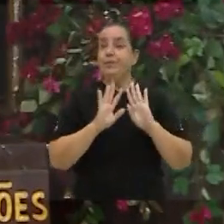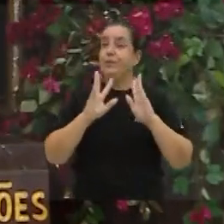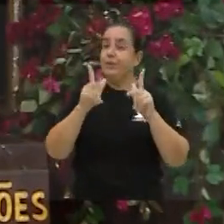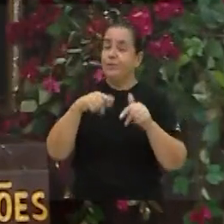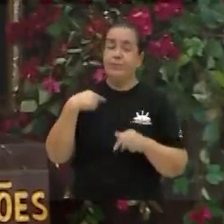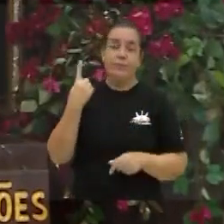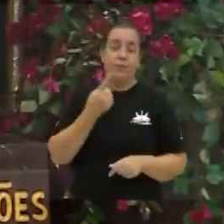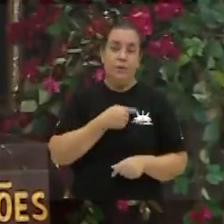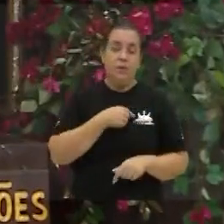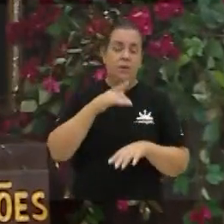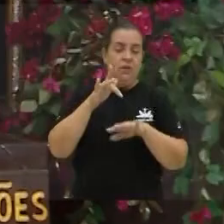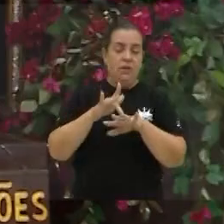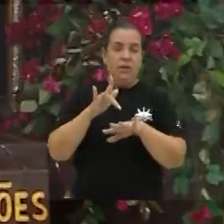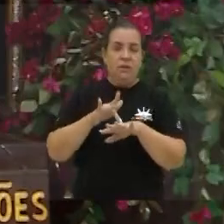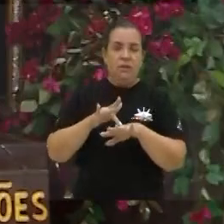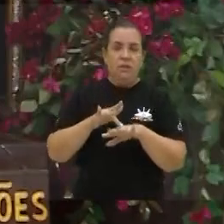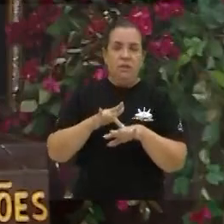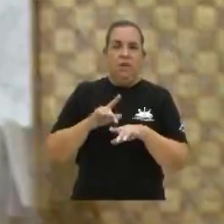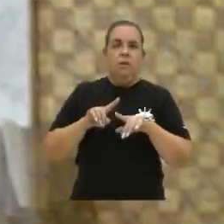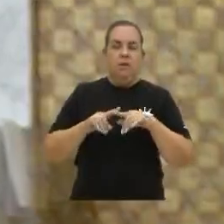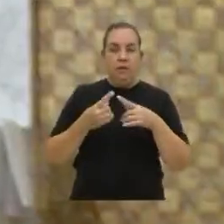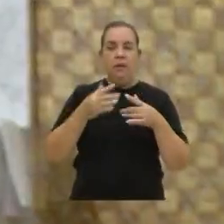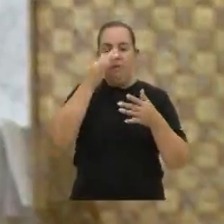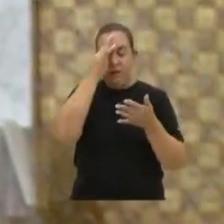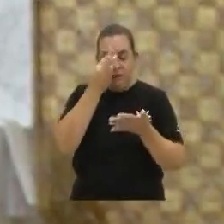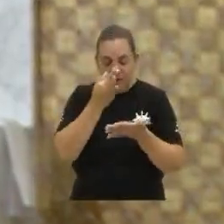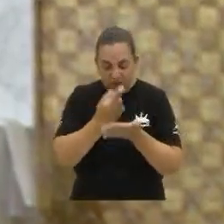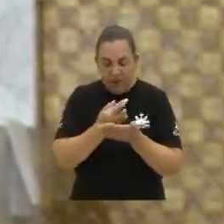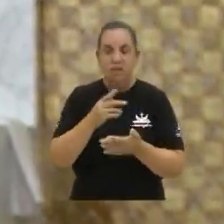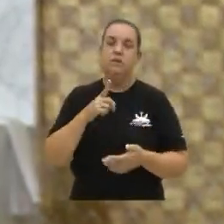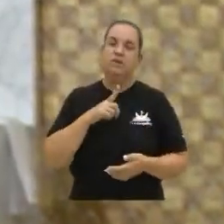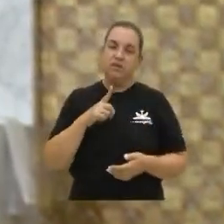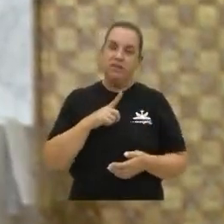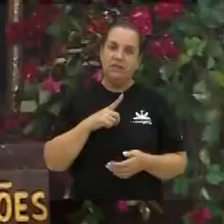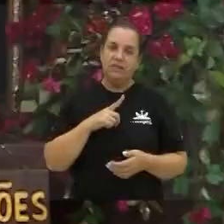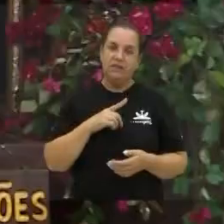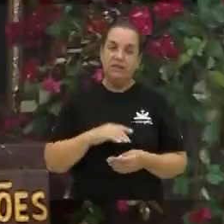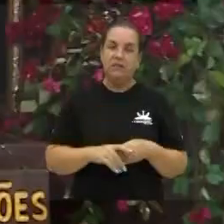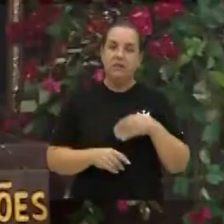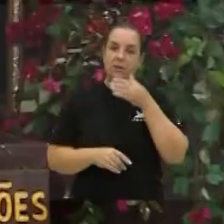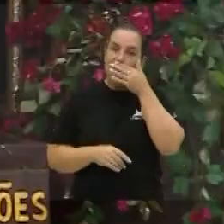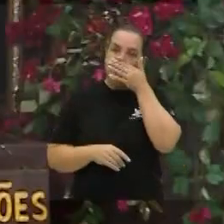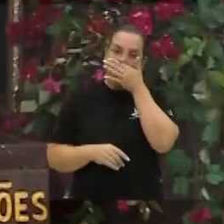nós: toque, mas tenha fé, tenha fé.